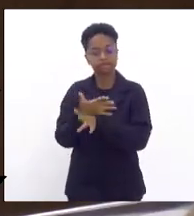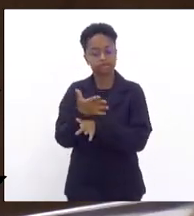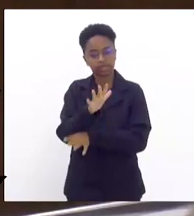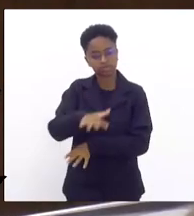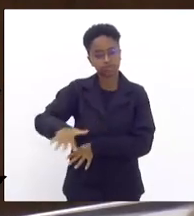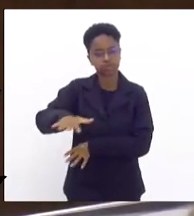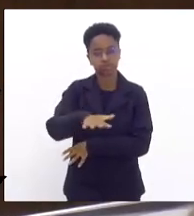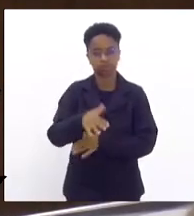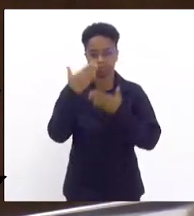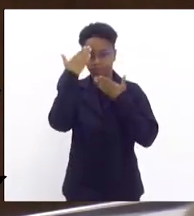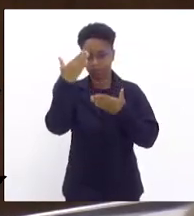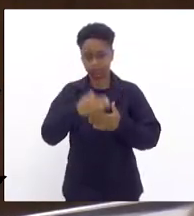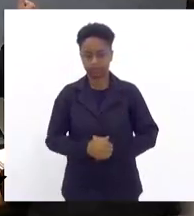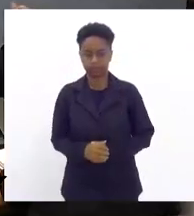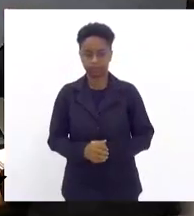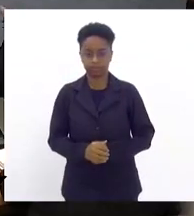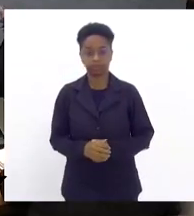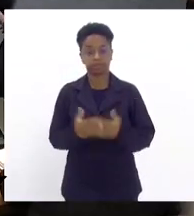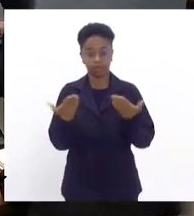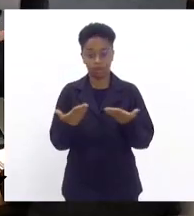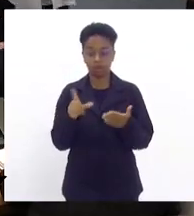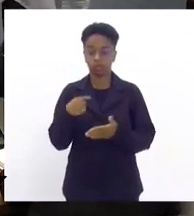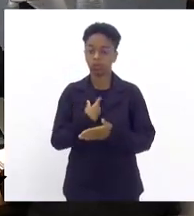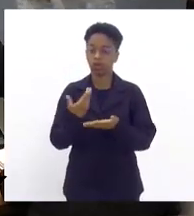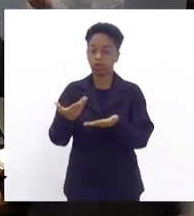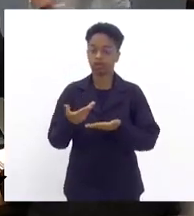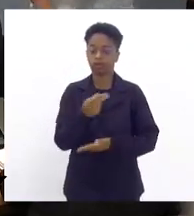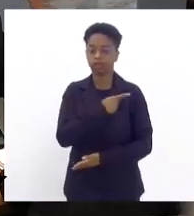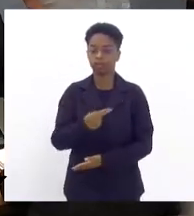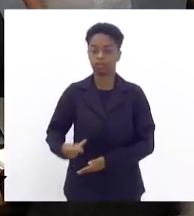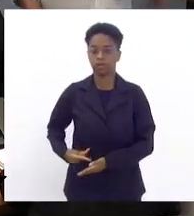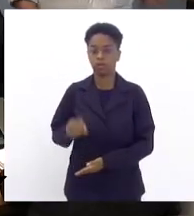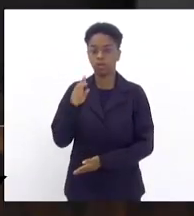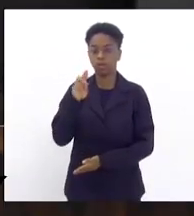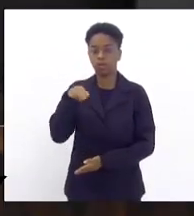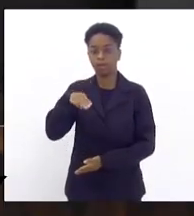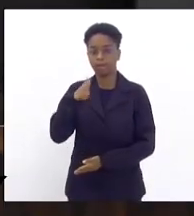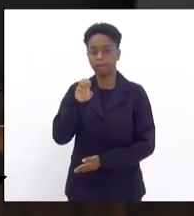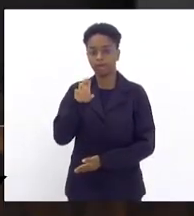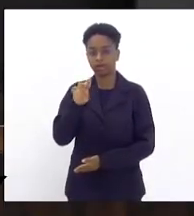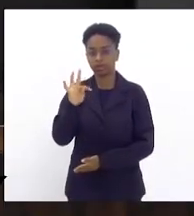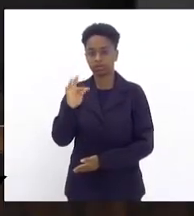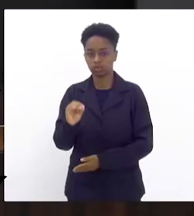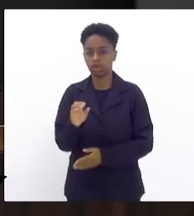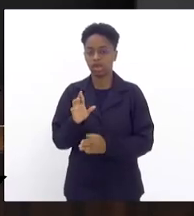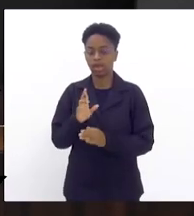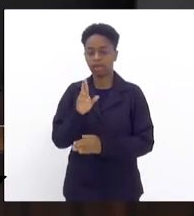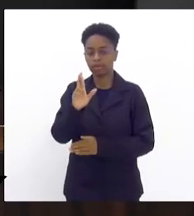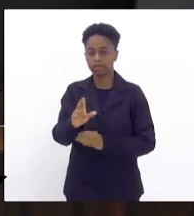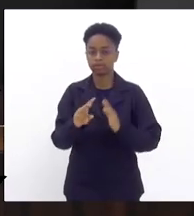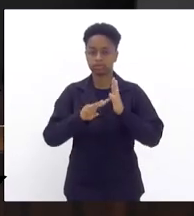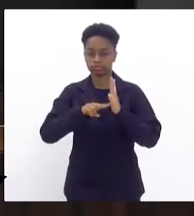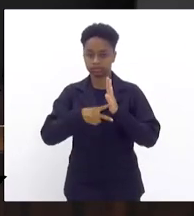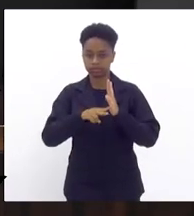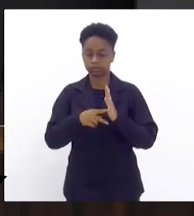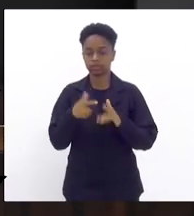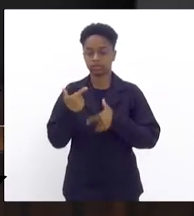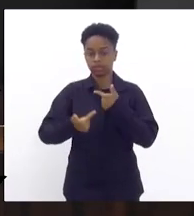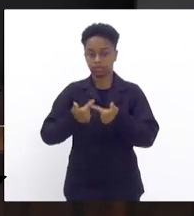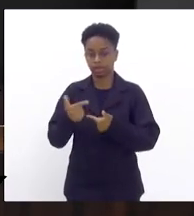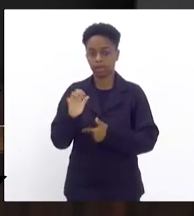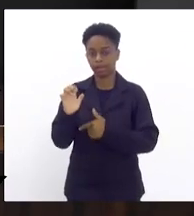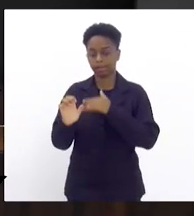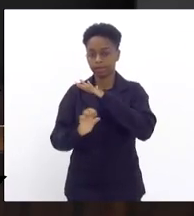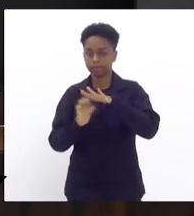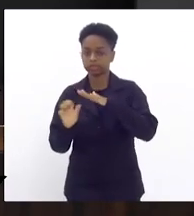obrigado. Obrigado, senhor Delair. Vamos convidar agora o presidente Humberto de Lemos, representando o Sindicato dos Trabalhadores da Empresa de Saneamento Básico.